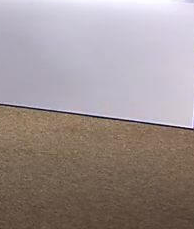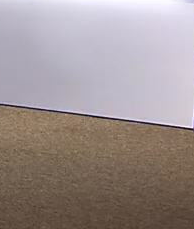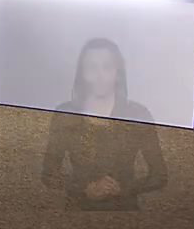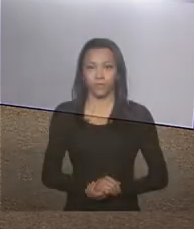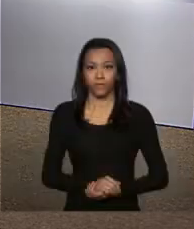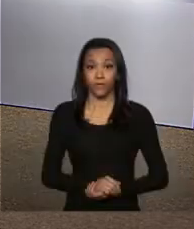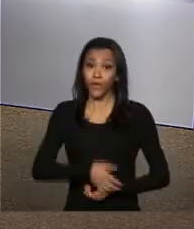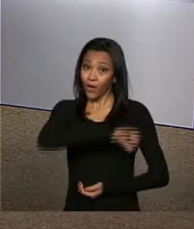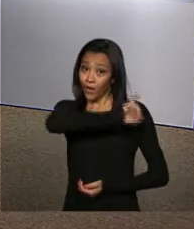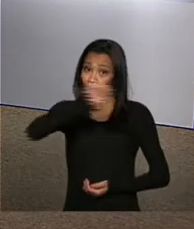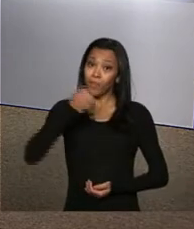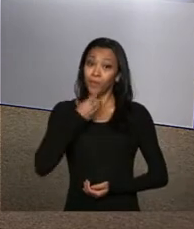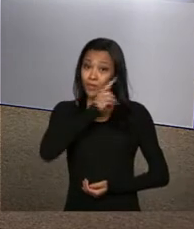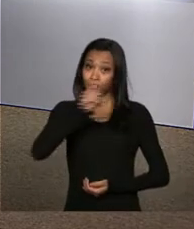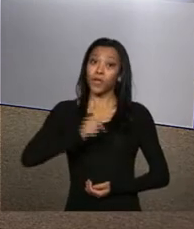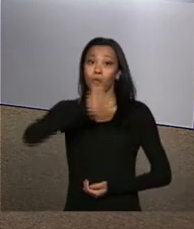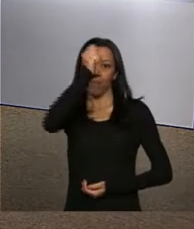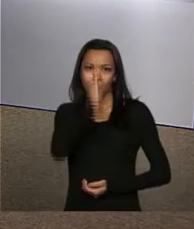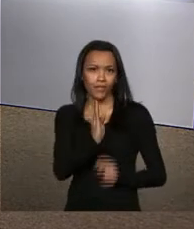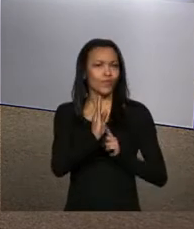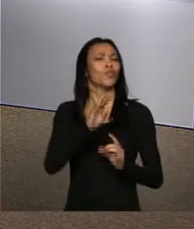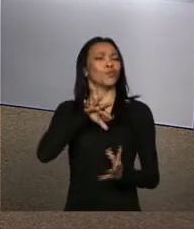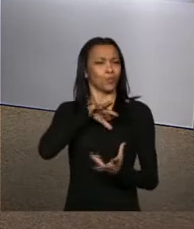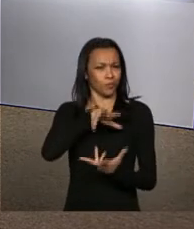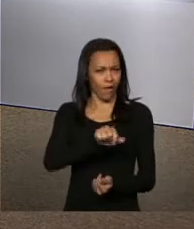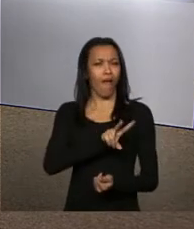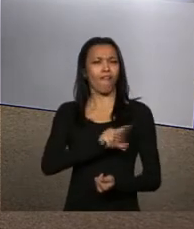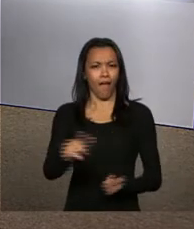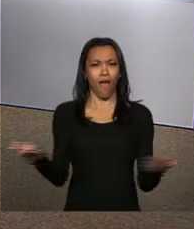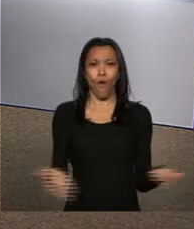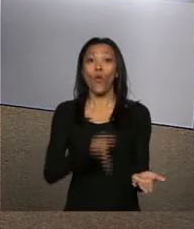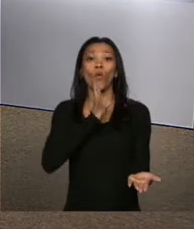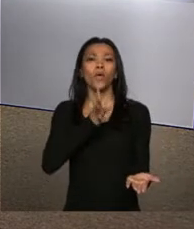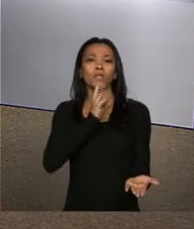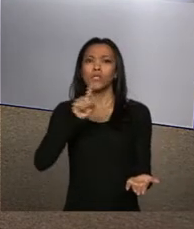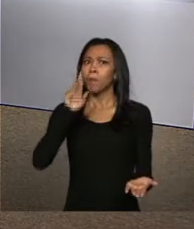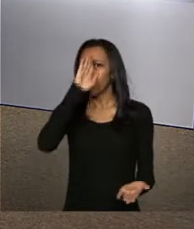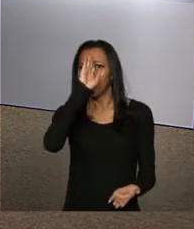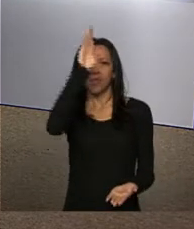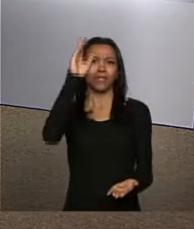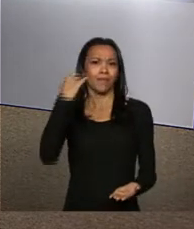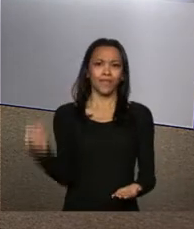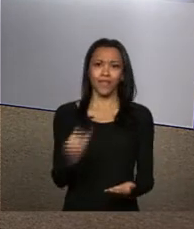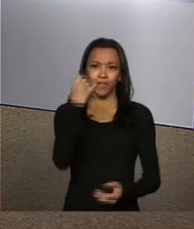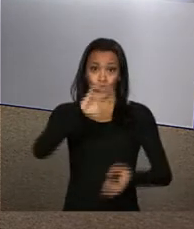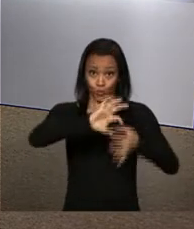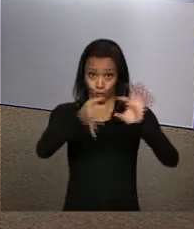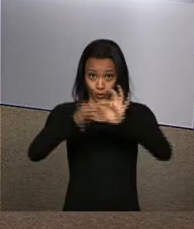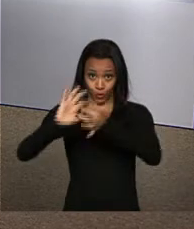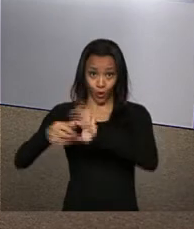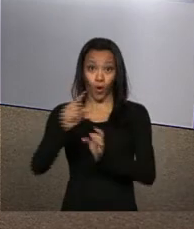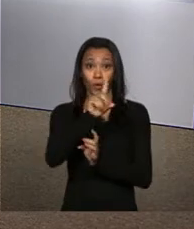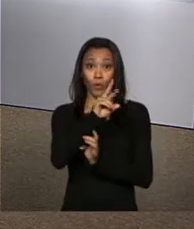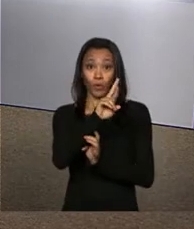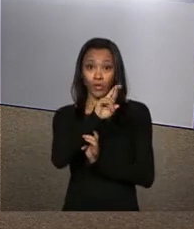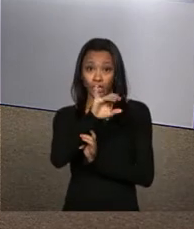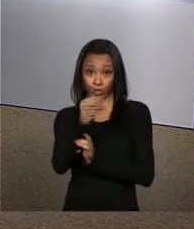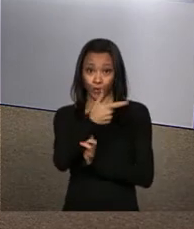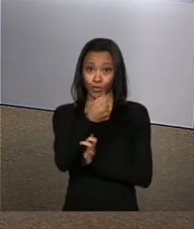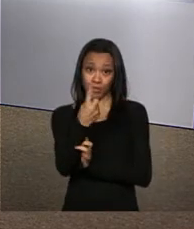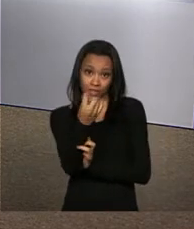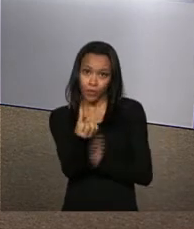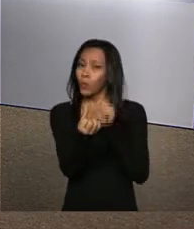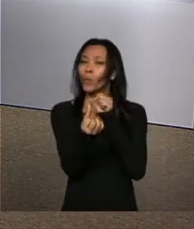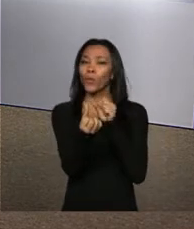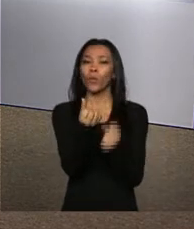Olá, bom dia! O Brasil e o mundo vão conhecer hoje uma das personagens principais dos Jogos Rio 2016, a